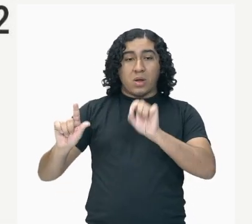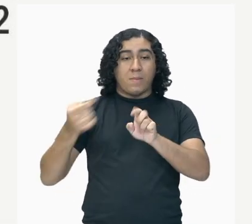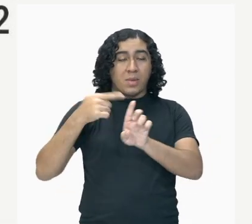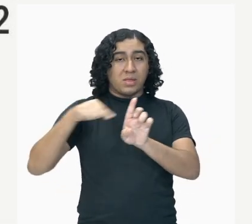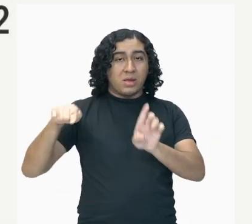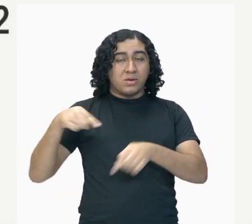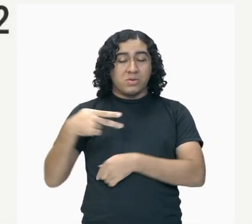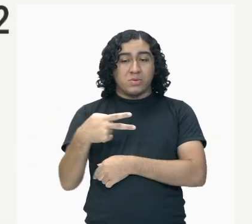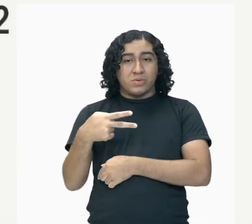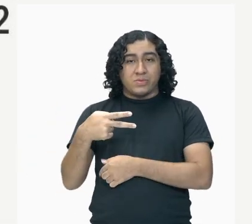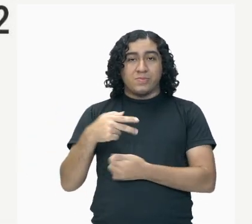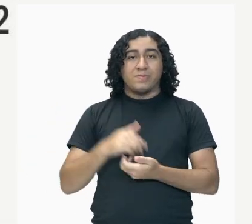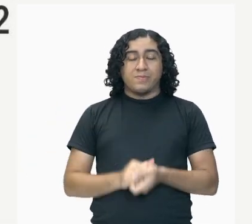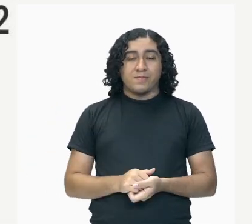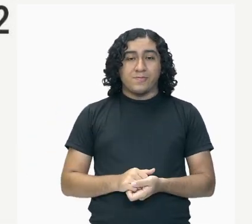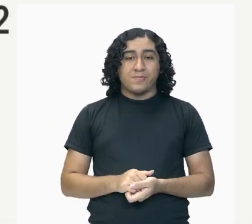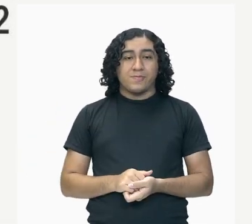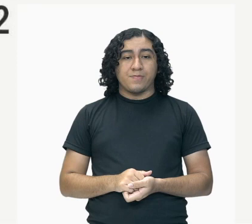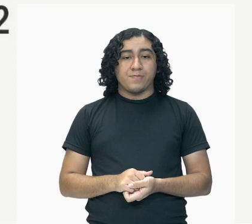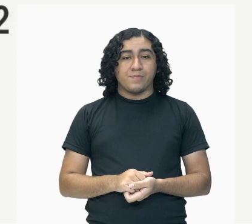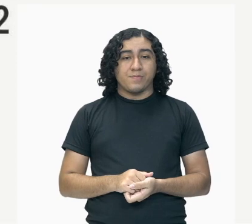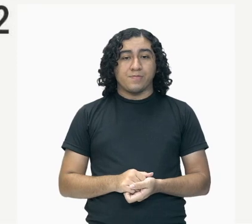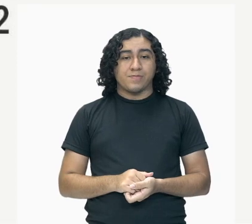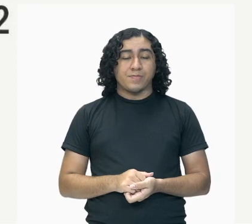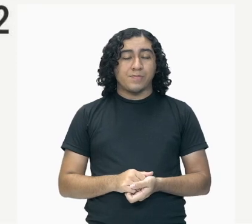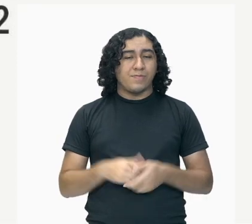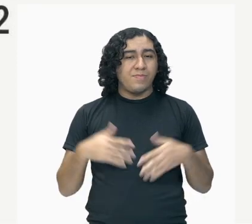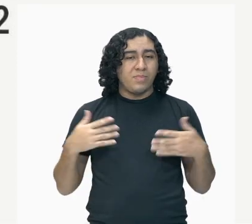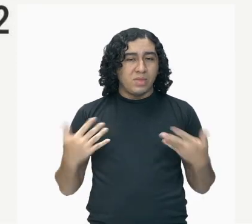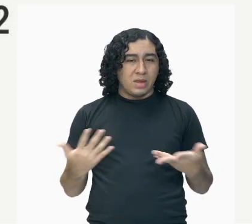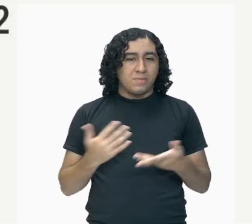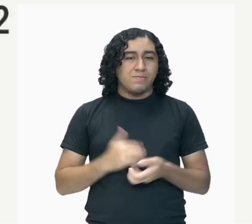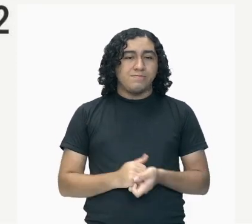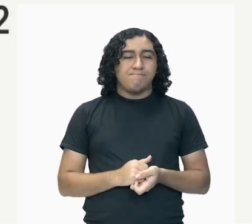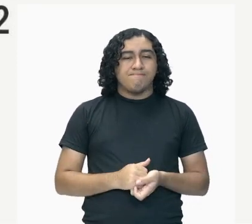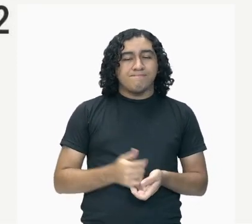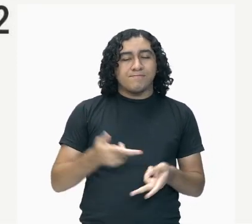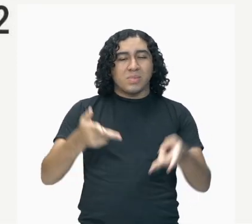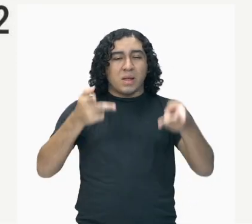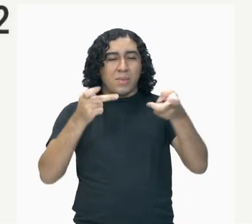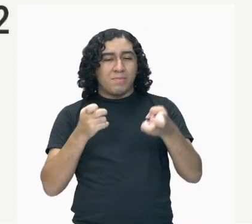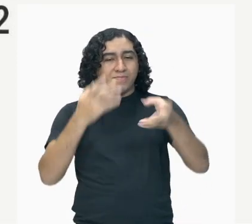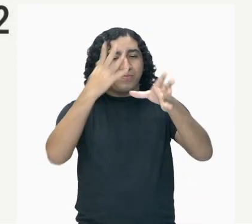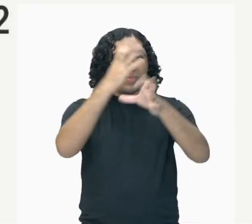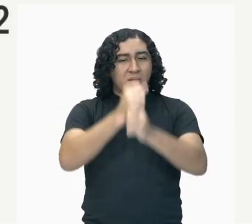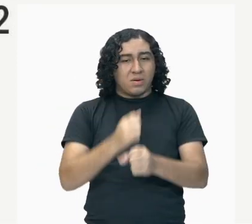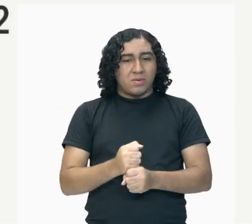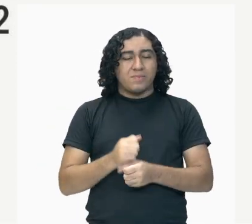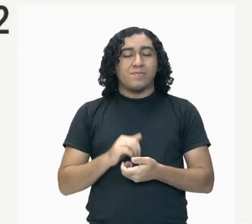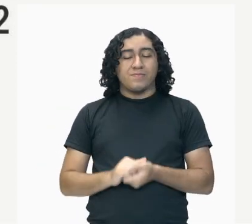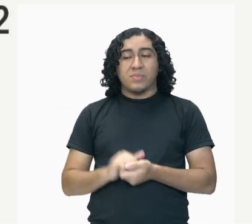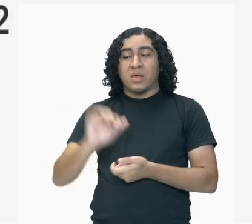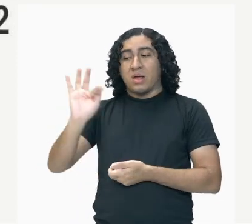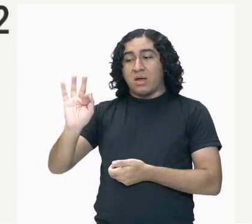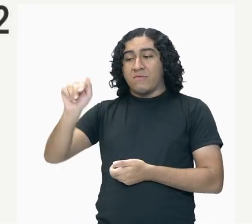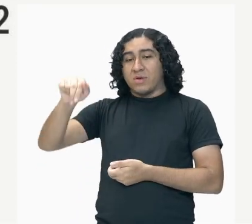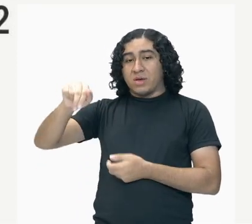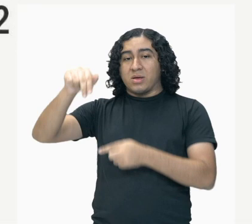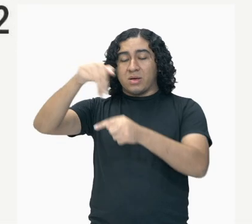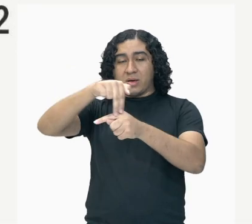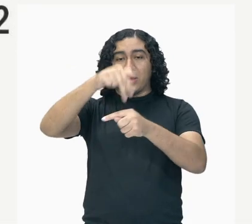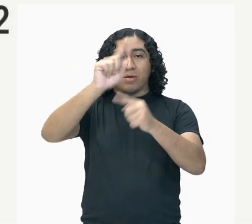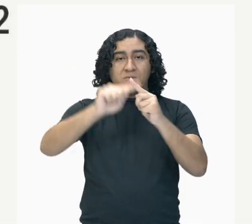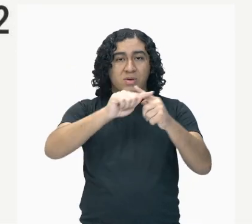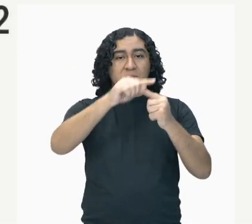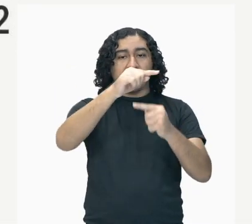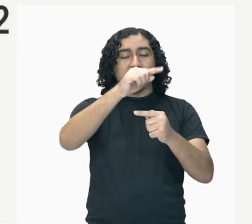2 m então observando aqui a nossa equação que o fn é n x v di por